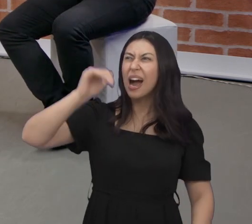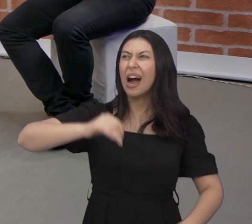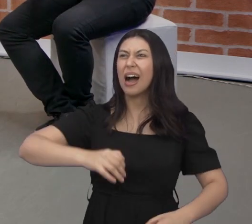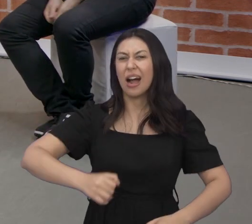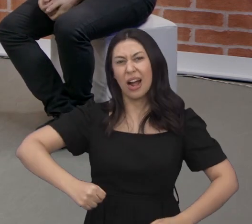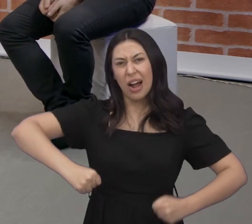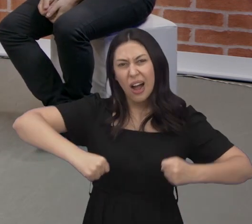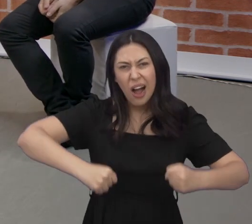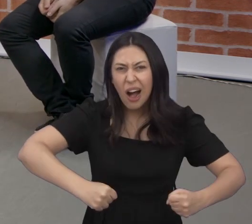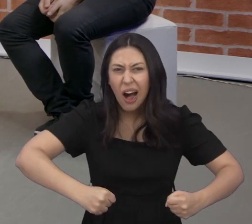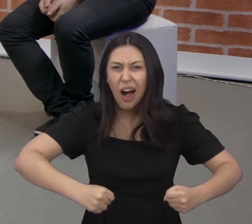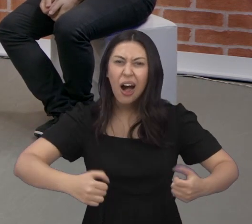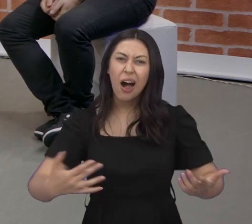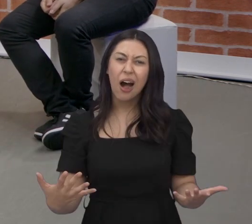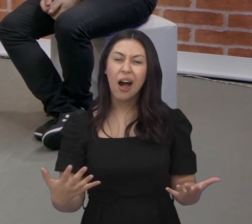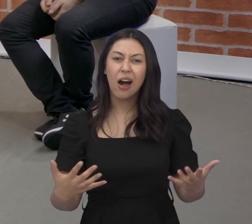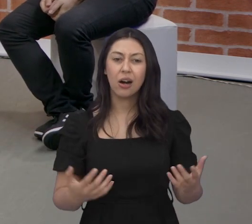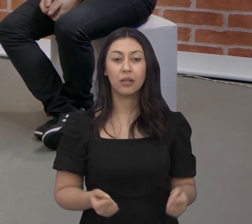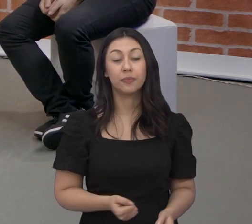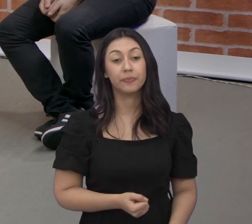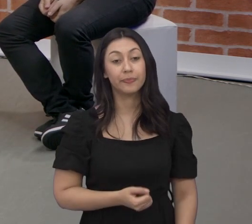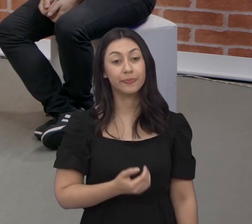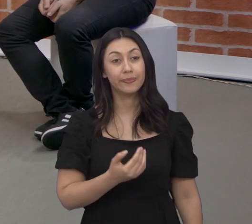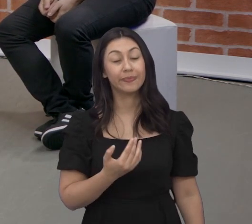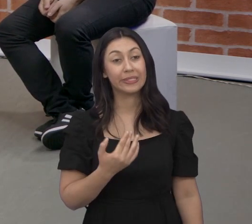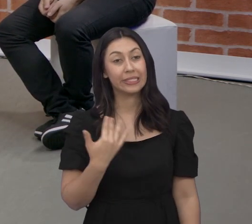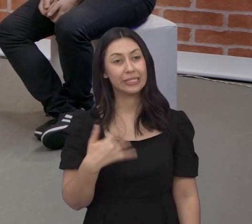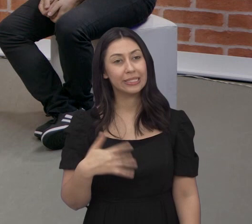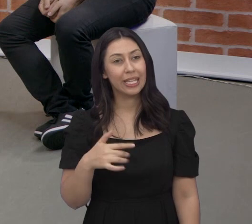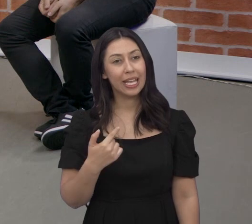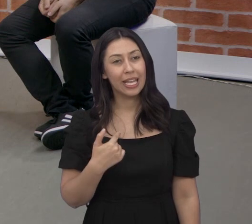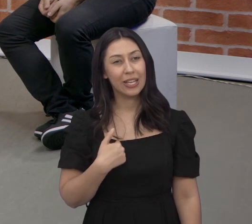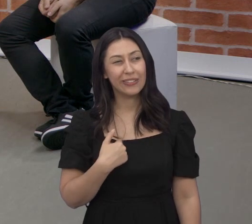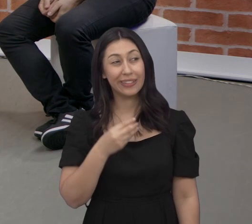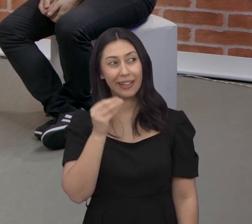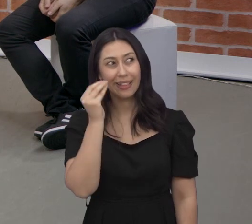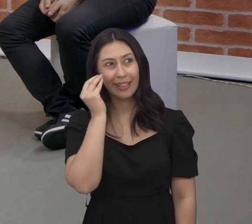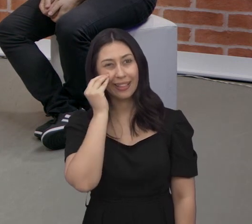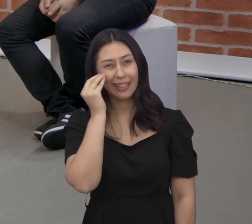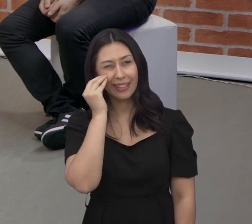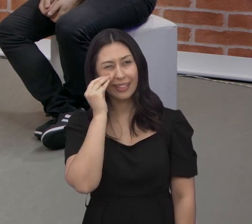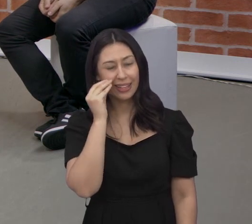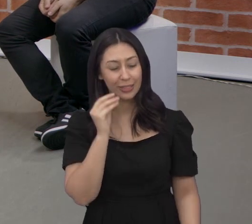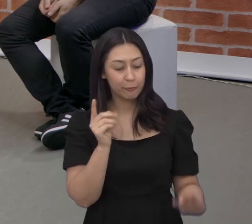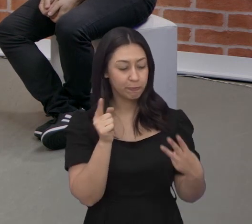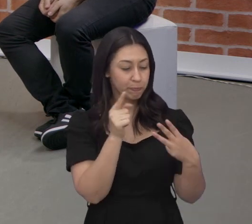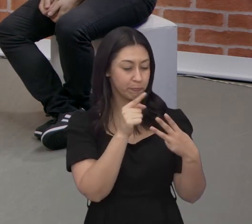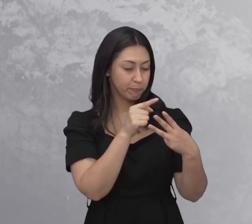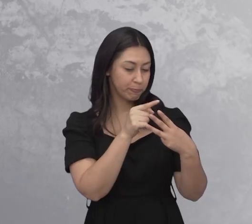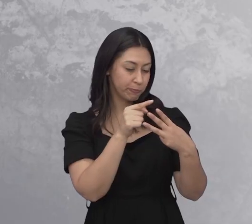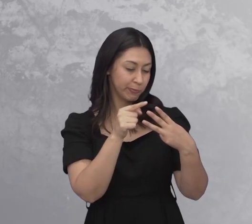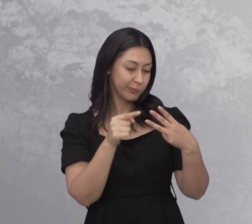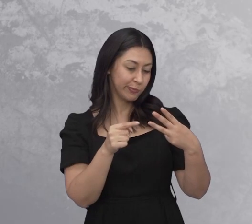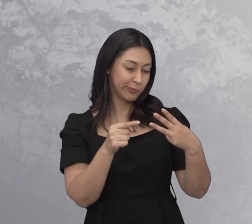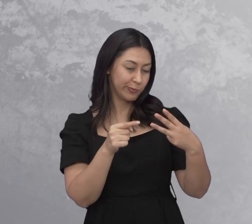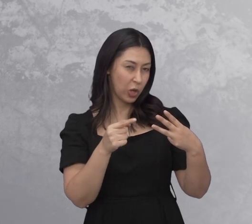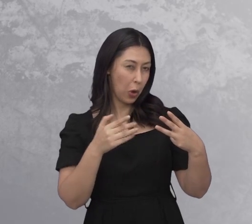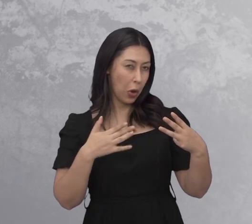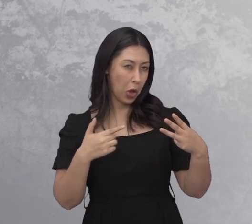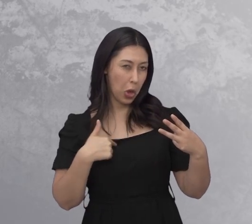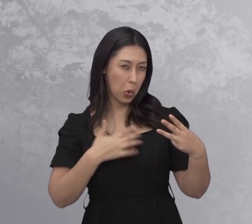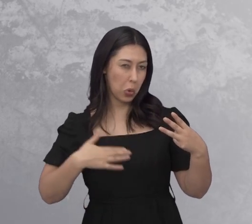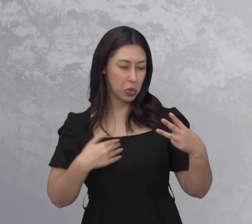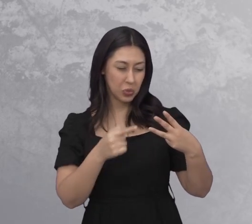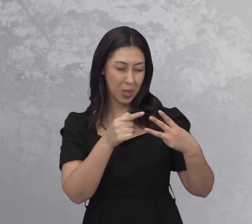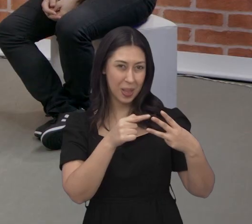não foi pequenininho assim, não. Ferro. Olha, eu acho que eu vou de chute, hein? Chuta lá. Vou chutar no meu super-herói favorito, Homem